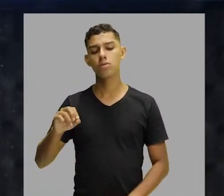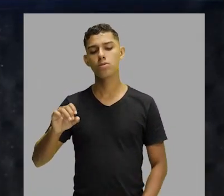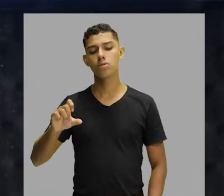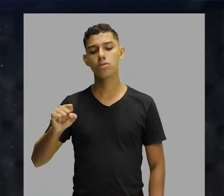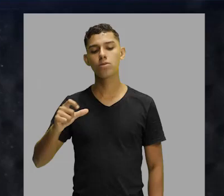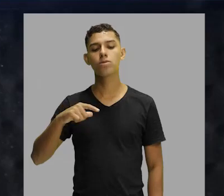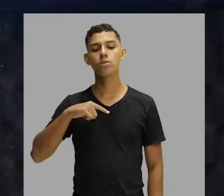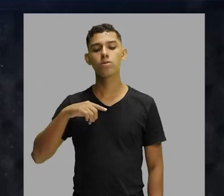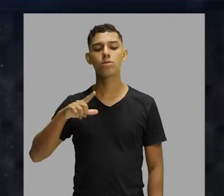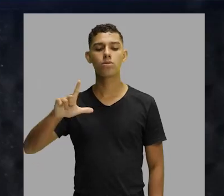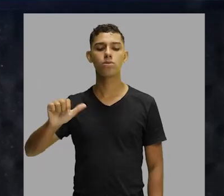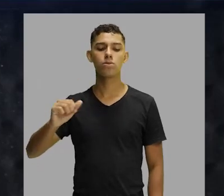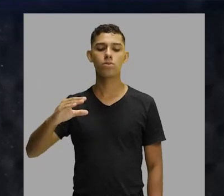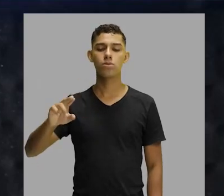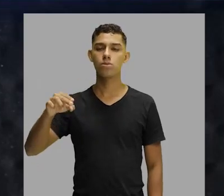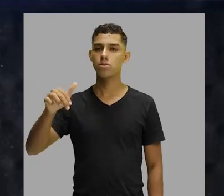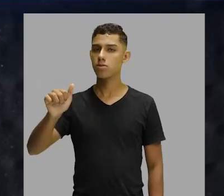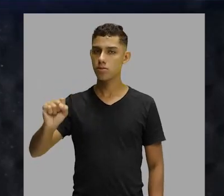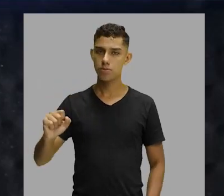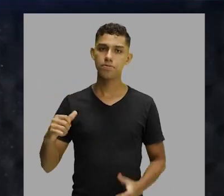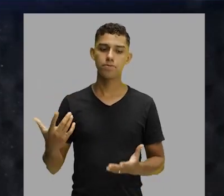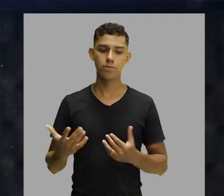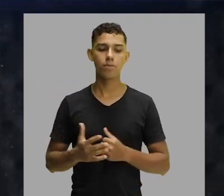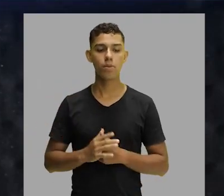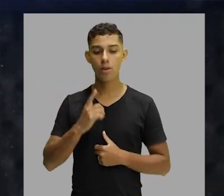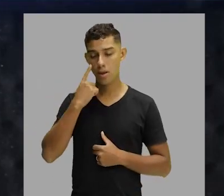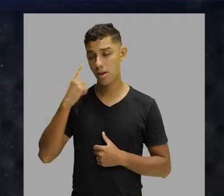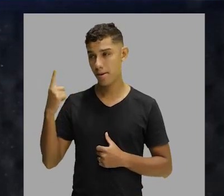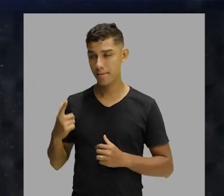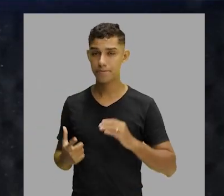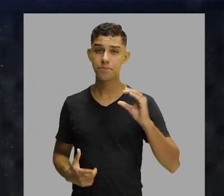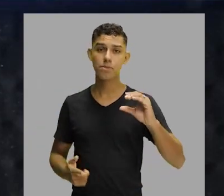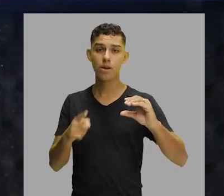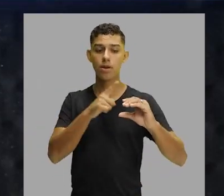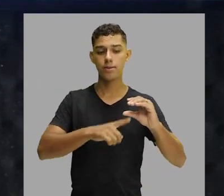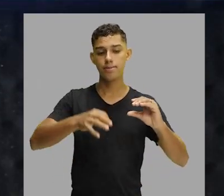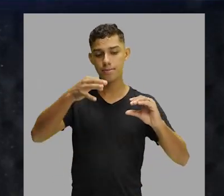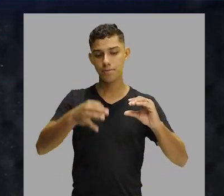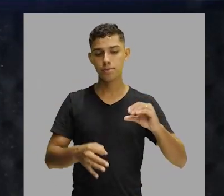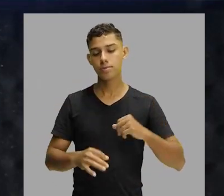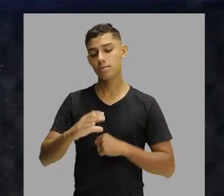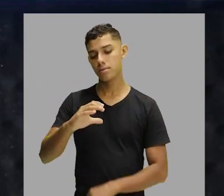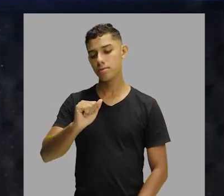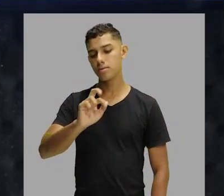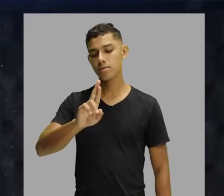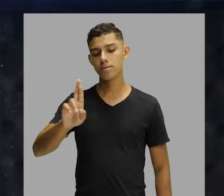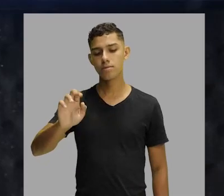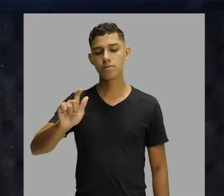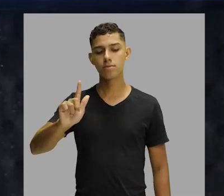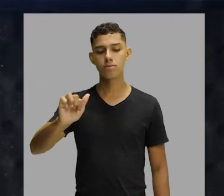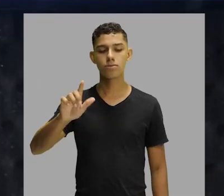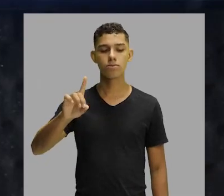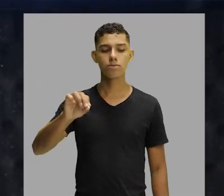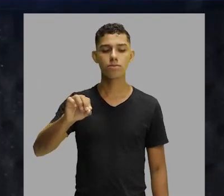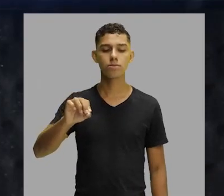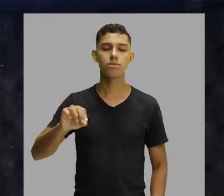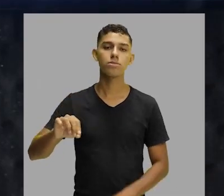fazer a nossa análise. Né? Então a resposta correta é a letra C, carregado negativamente.